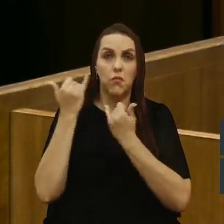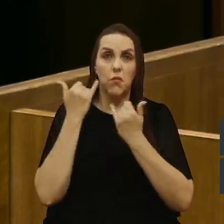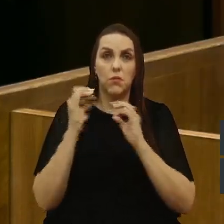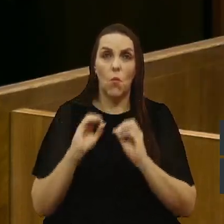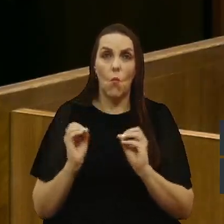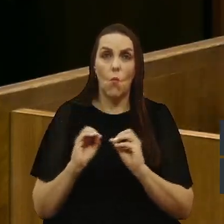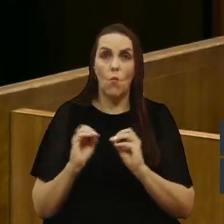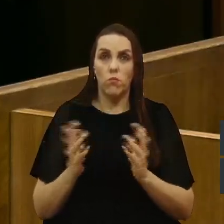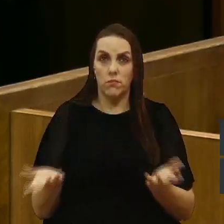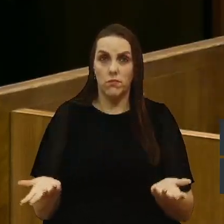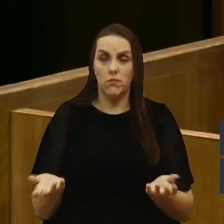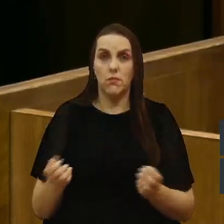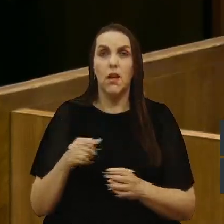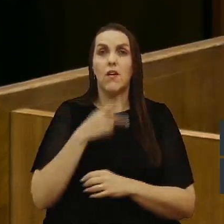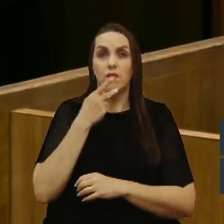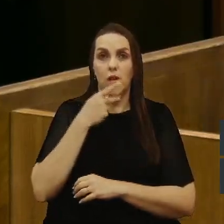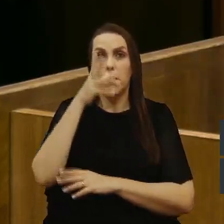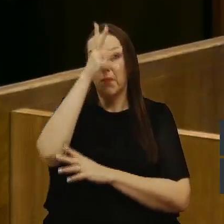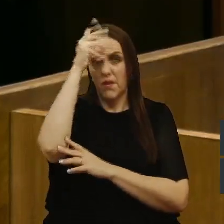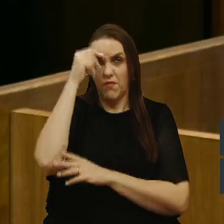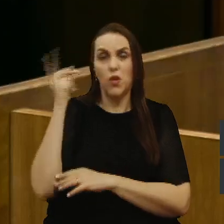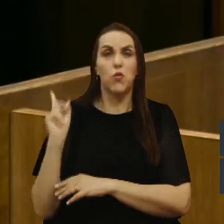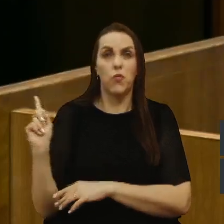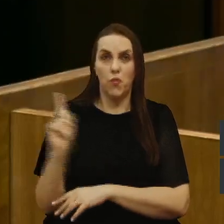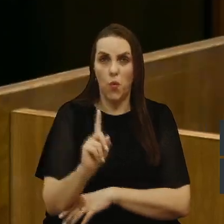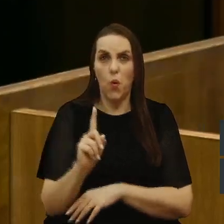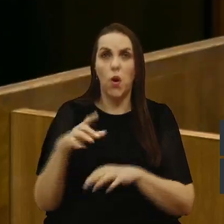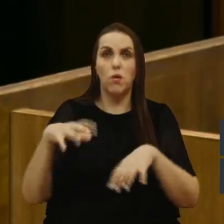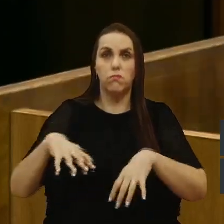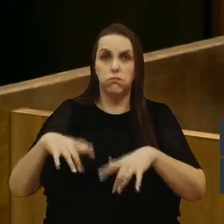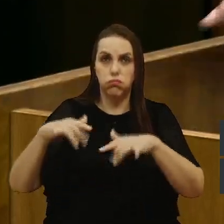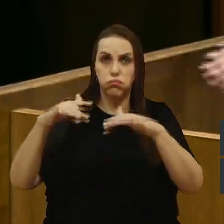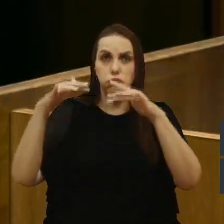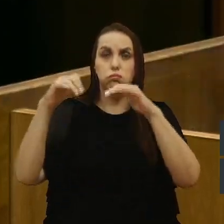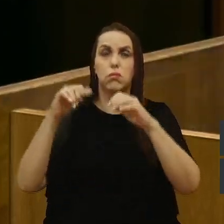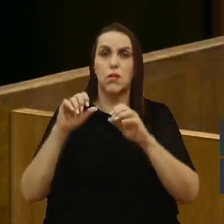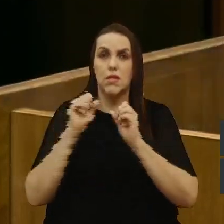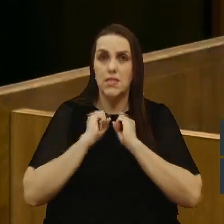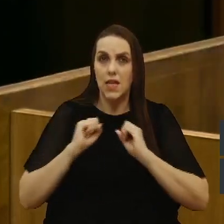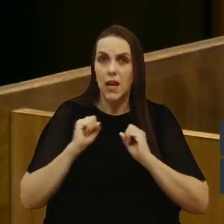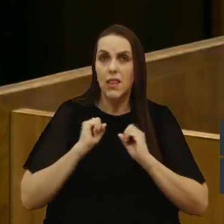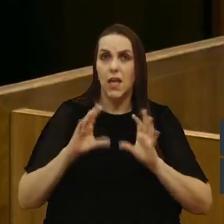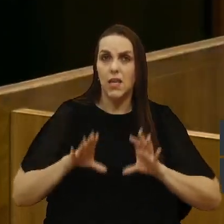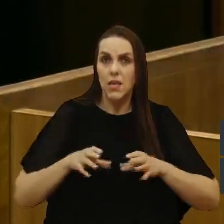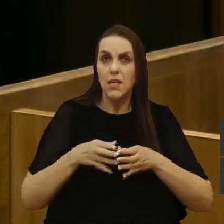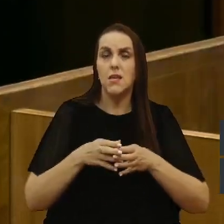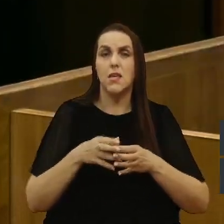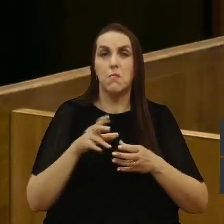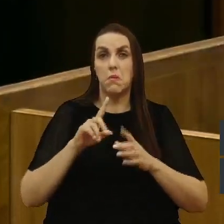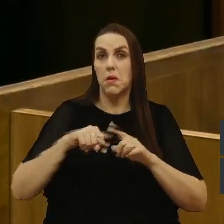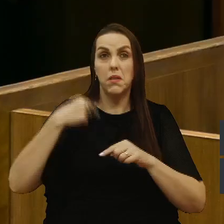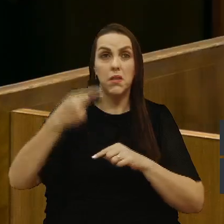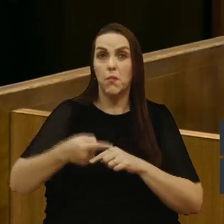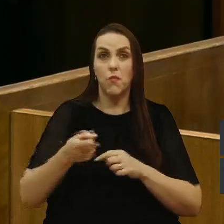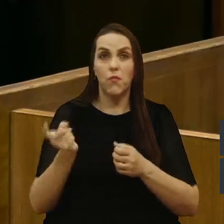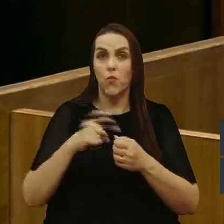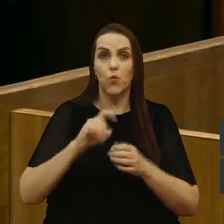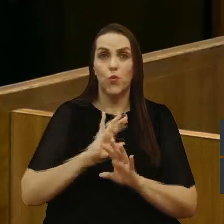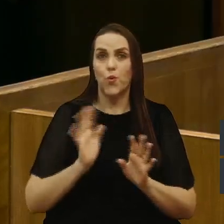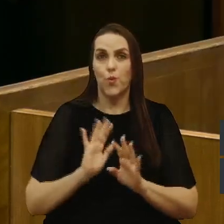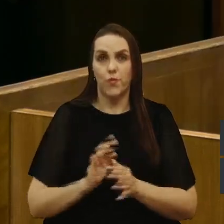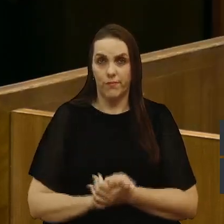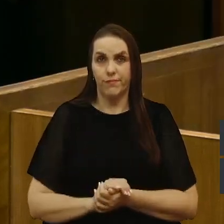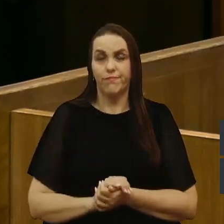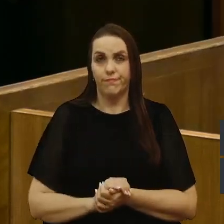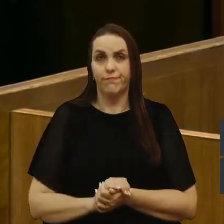disseram que o prefeito esteve lá nas enchentes, né, a equipe das secretarias, mas depois não se voltou mais lá, né? Não